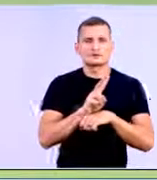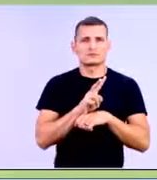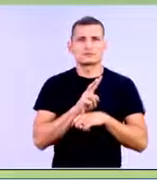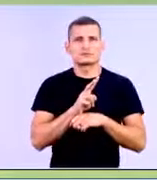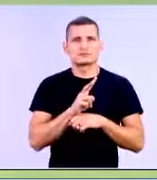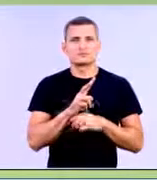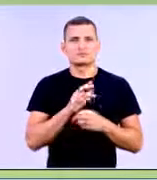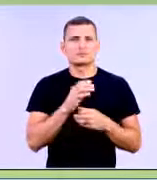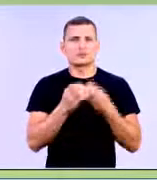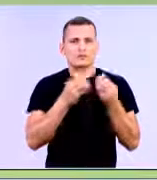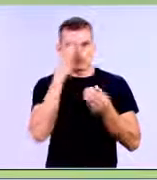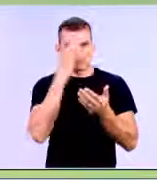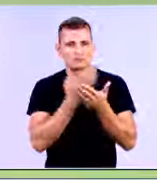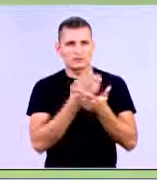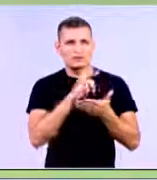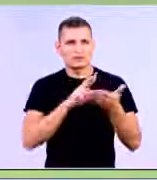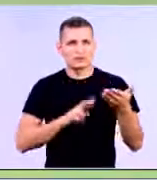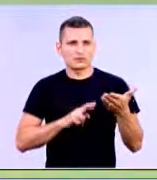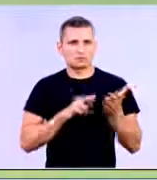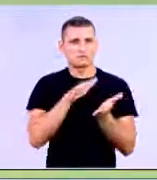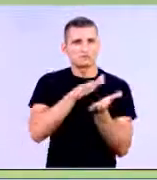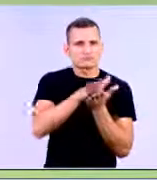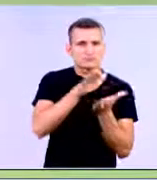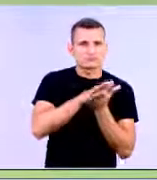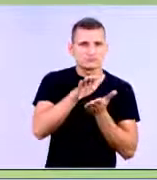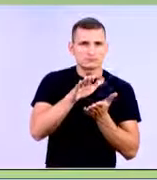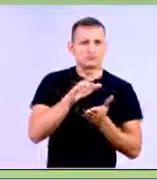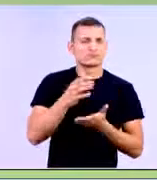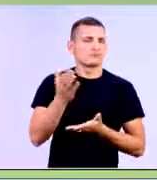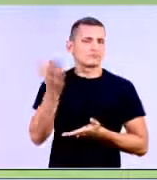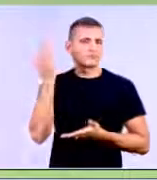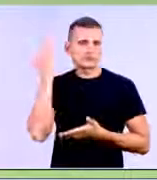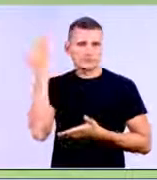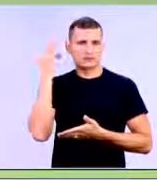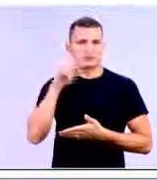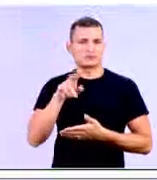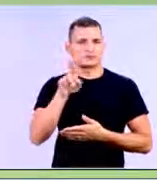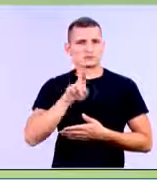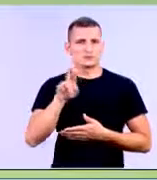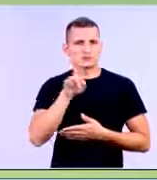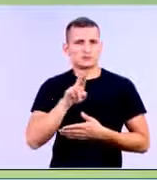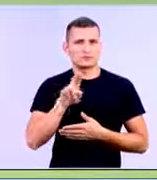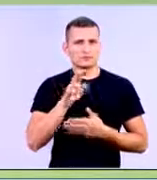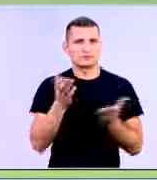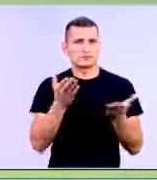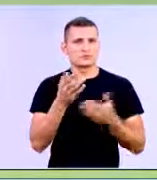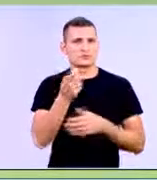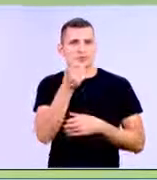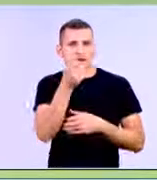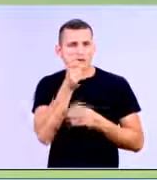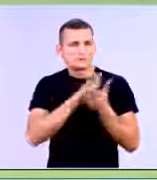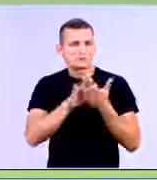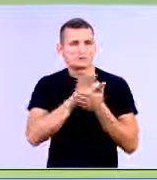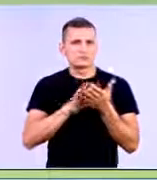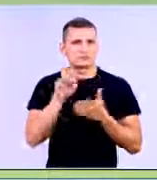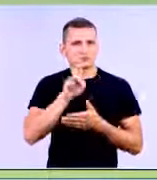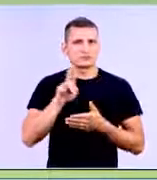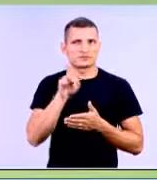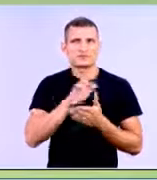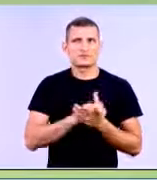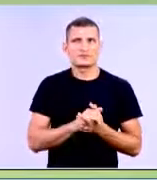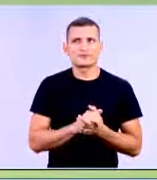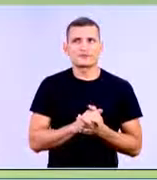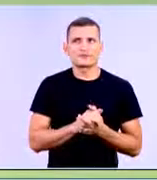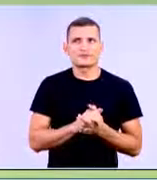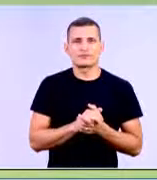dos relatórios gerados. Esse aí, há um tempo atrás, era utilizado, hoje quase ninguém utiliza mais. Tá?